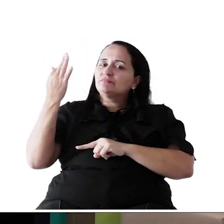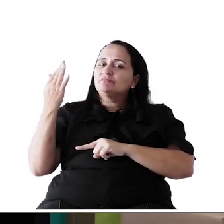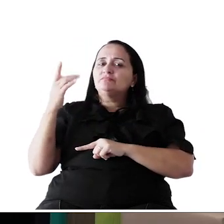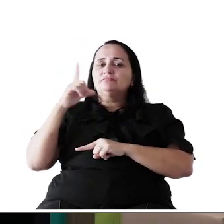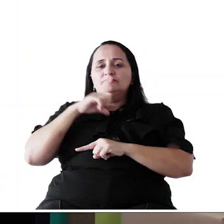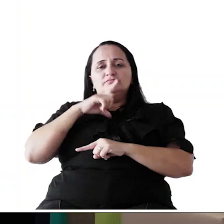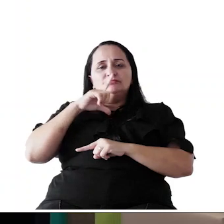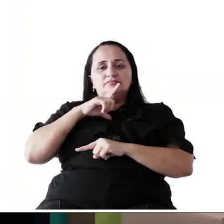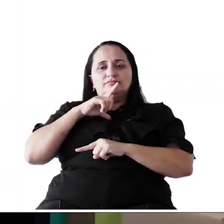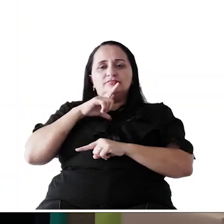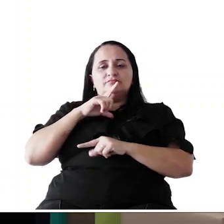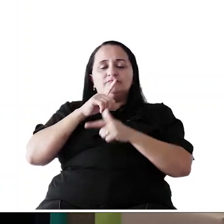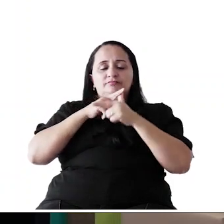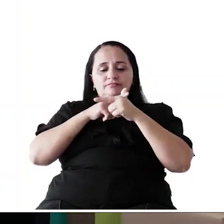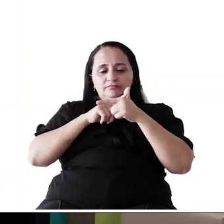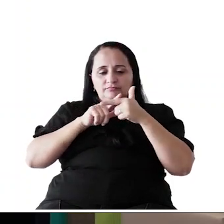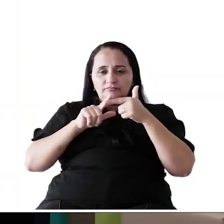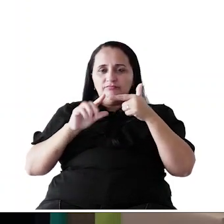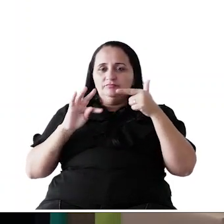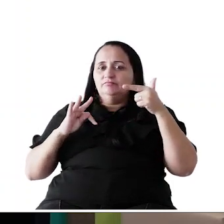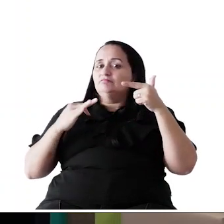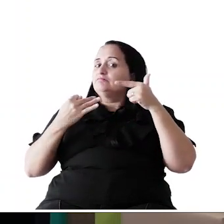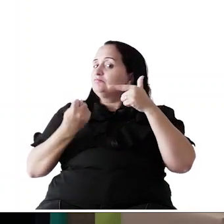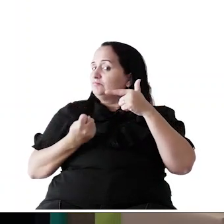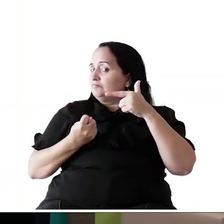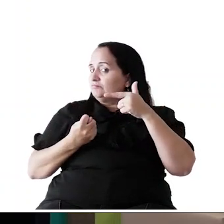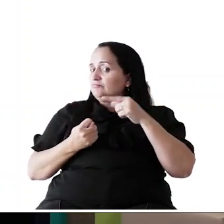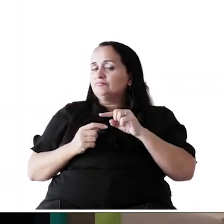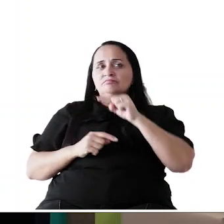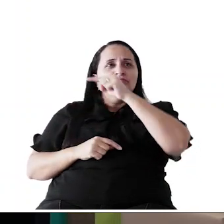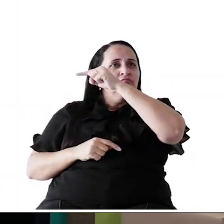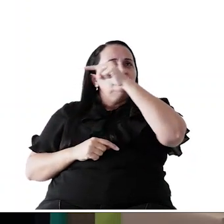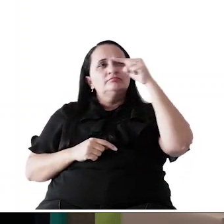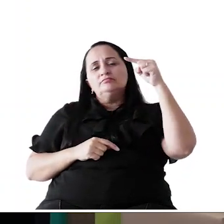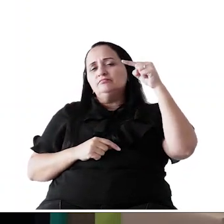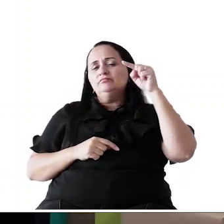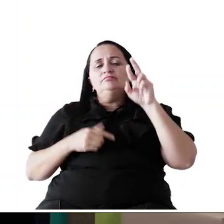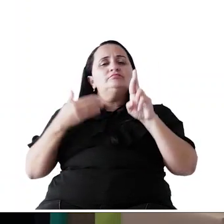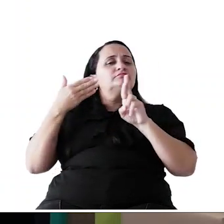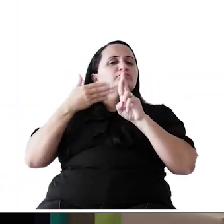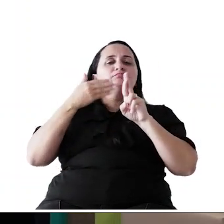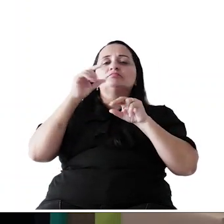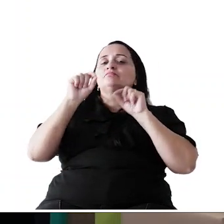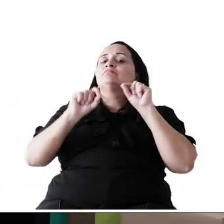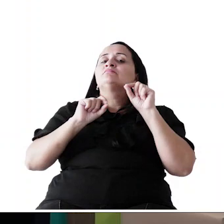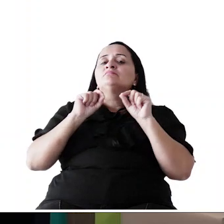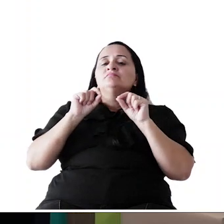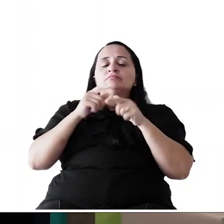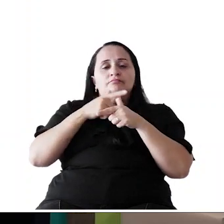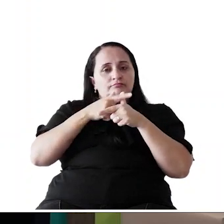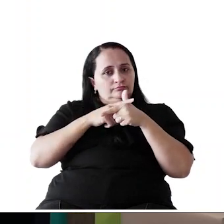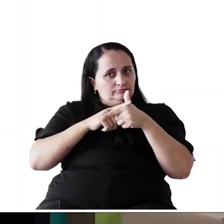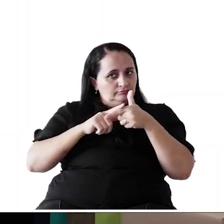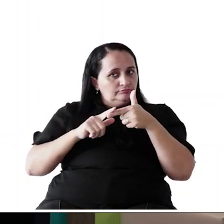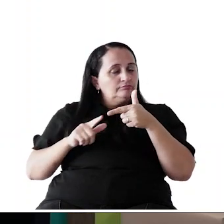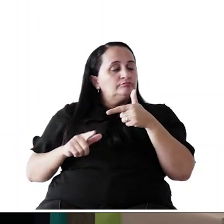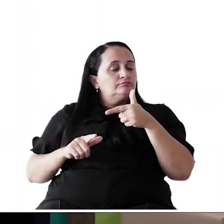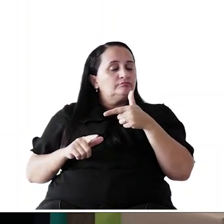foram divididas no nosso todo. E esse traço representa a operação da